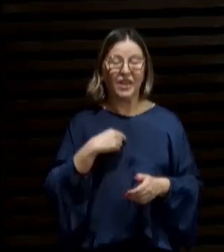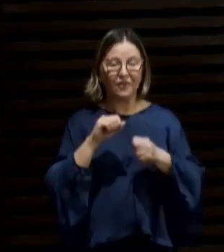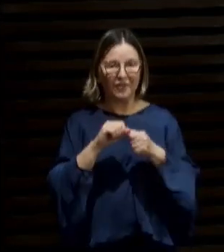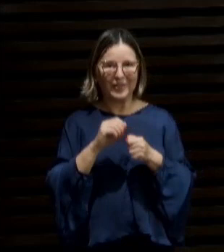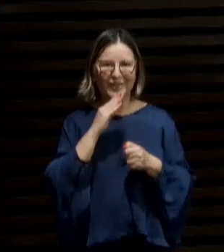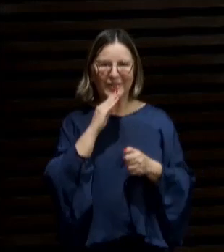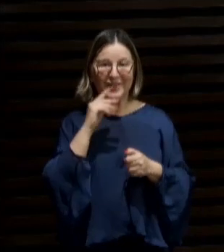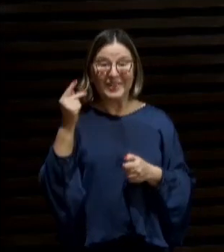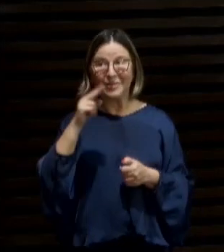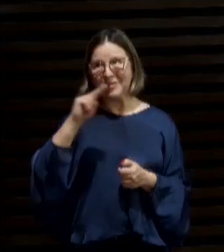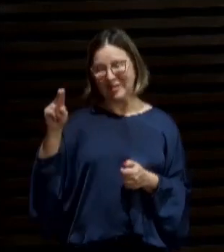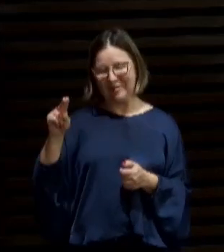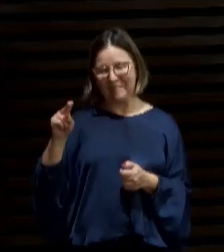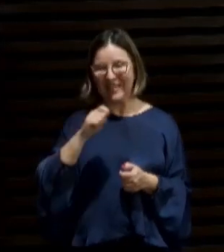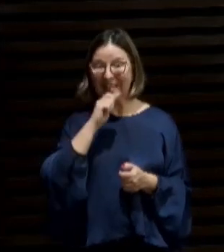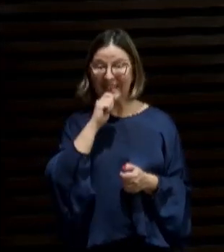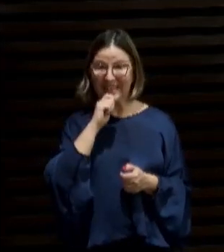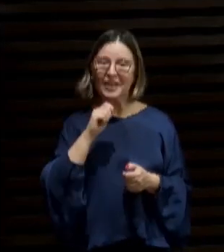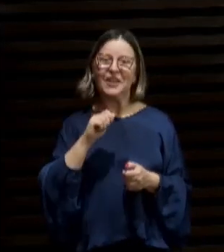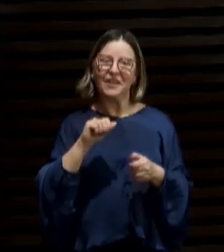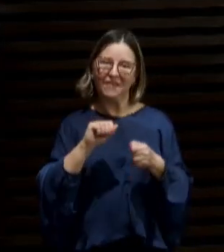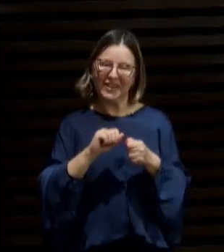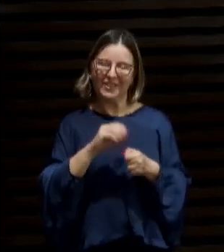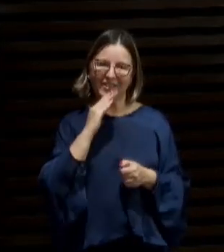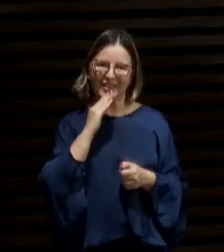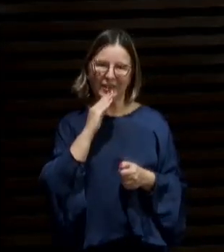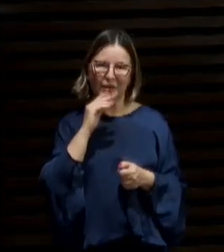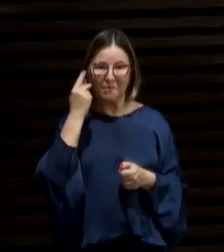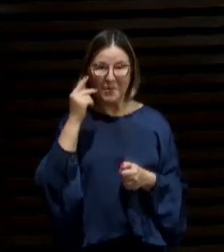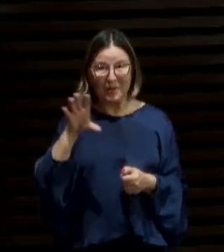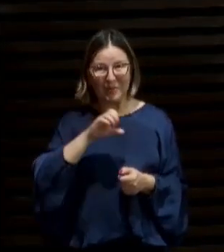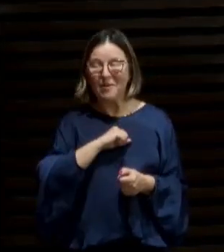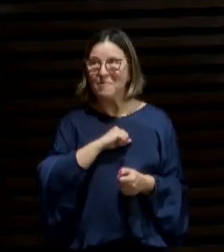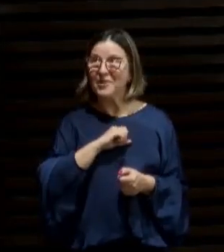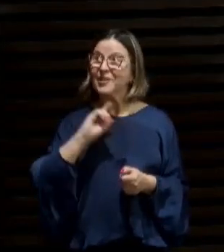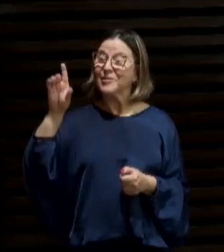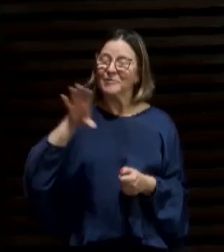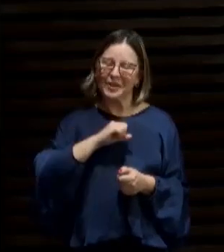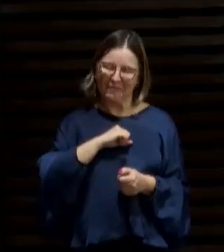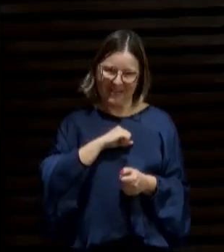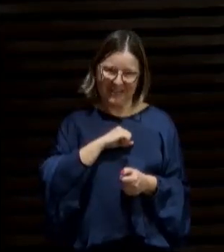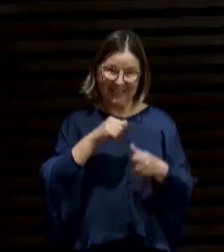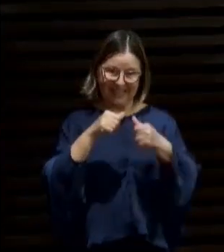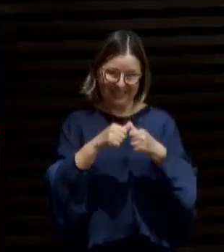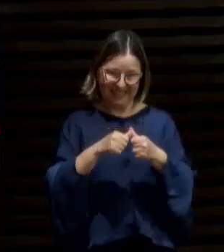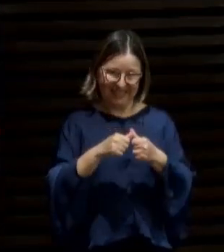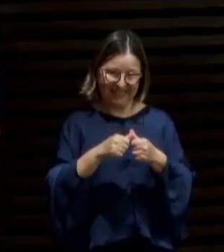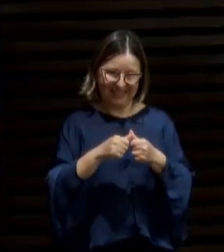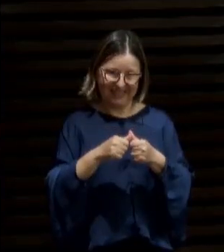farei conhecer, a fim de que o amor com que me amaste esteja neles, e eu neles